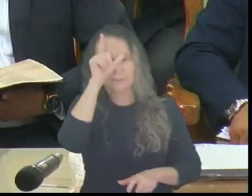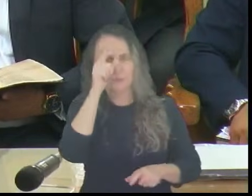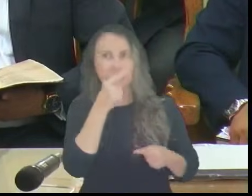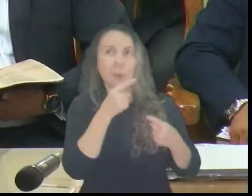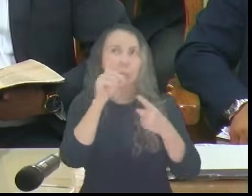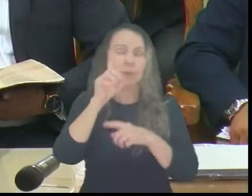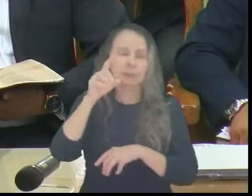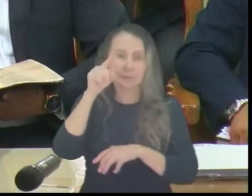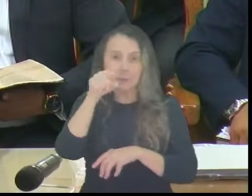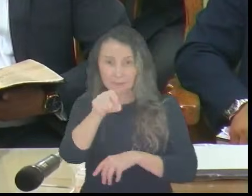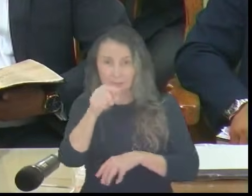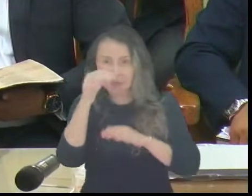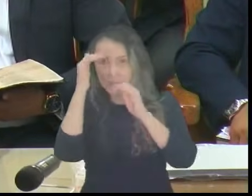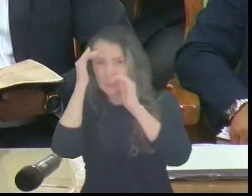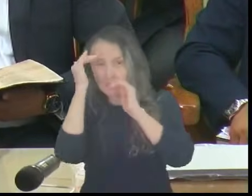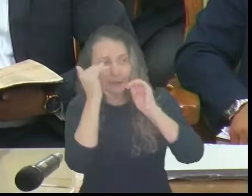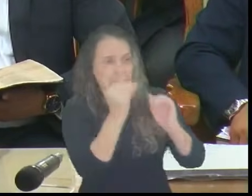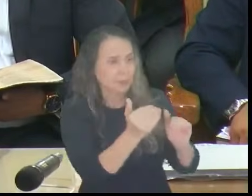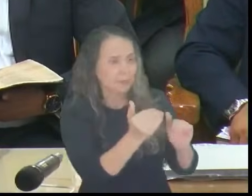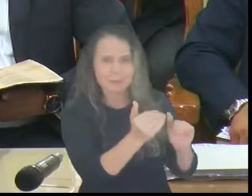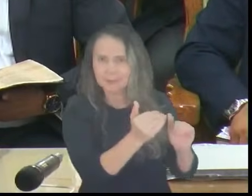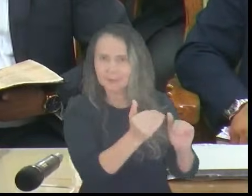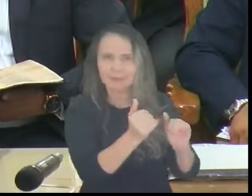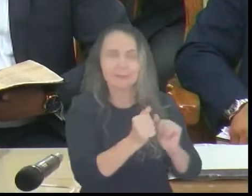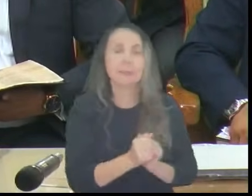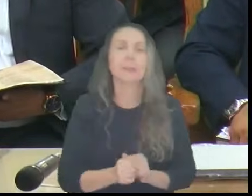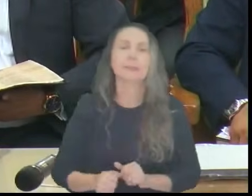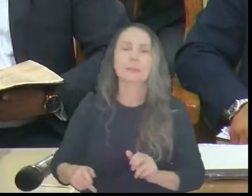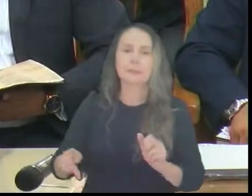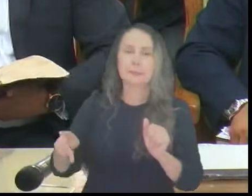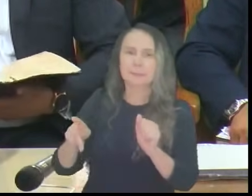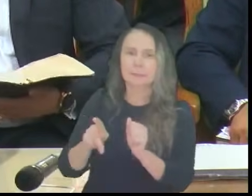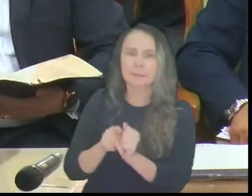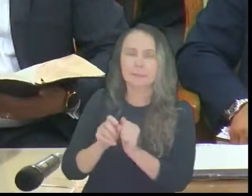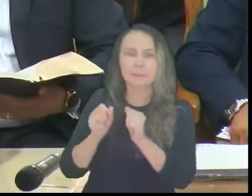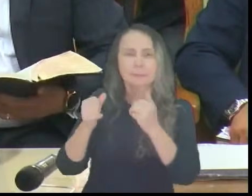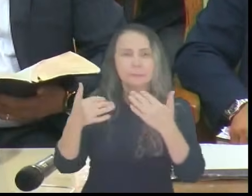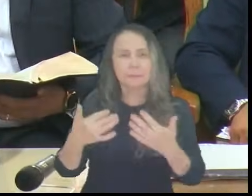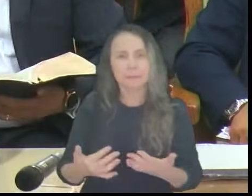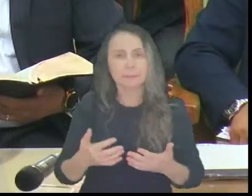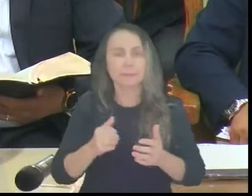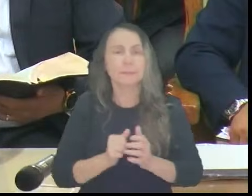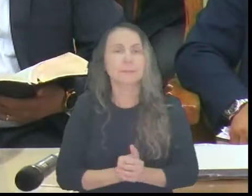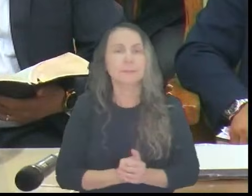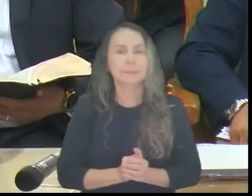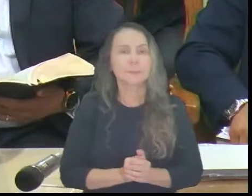a voz de Deus. Pedro disse, antes importa